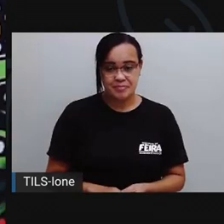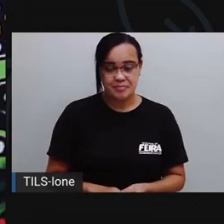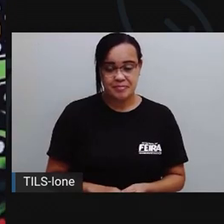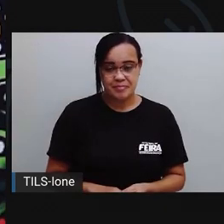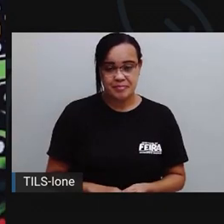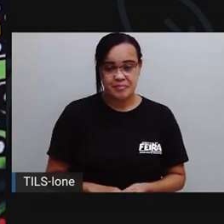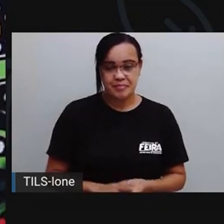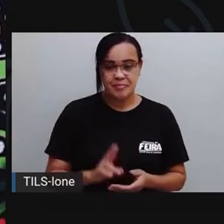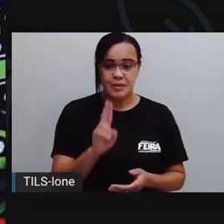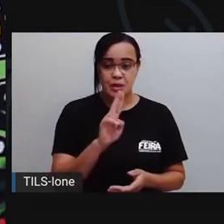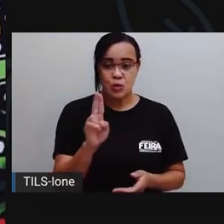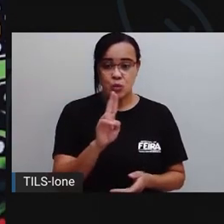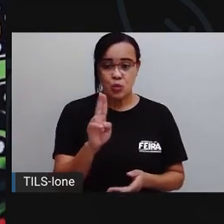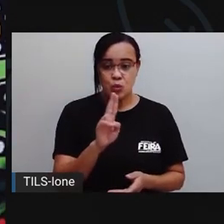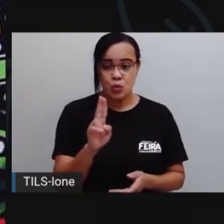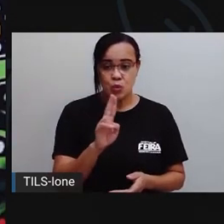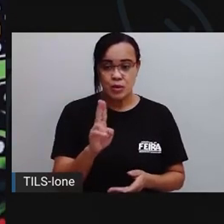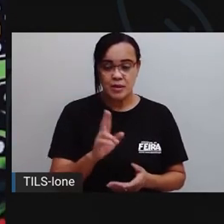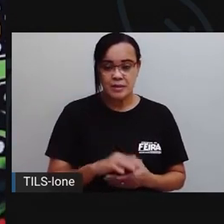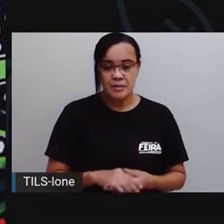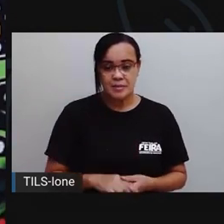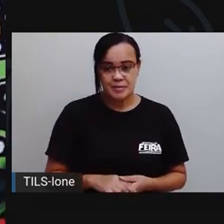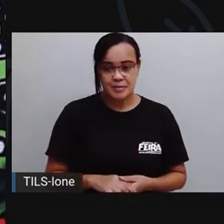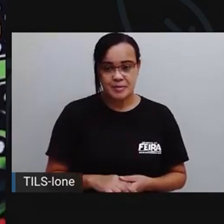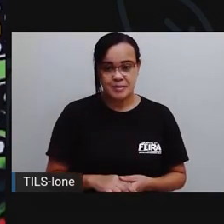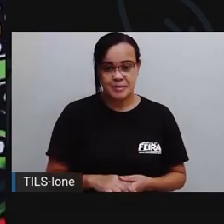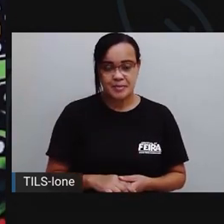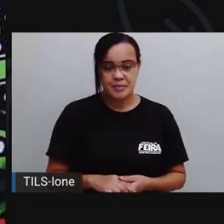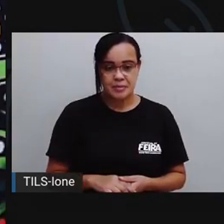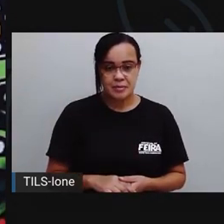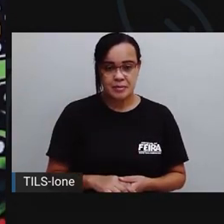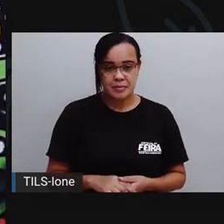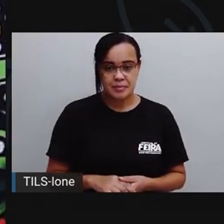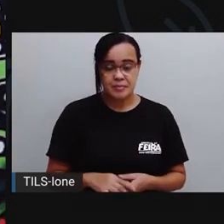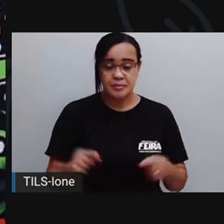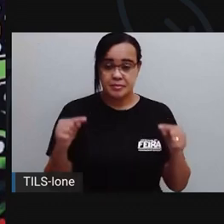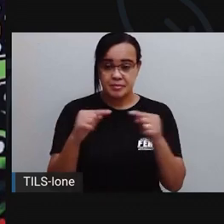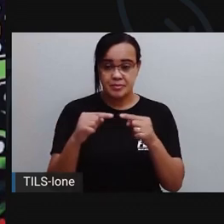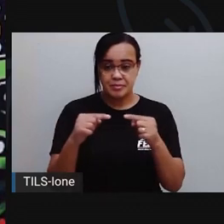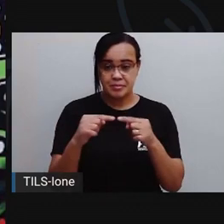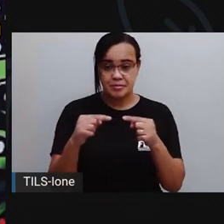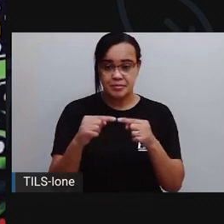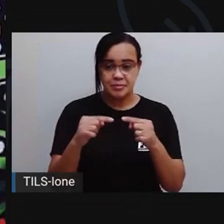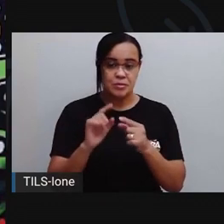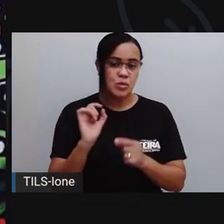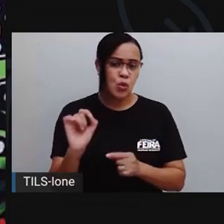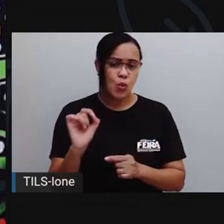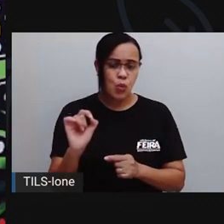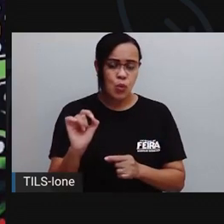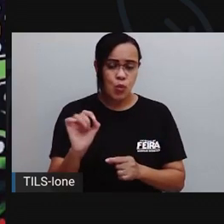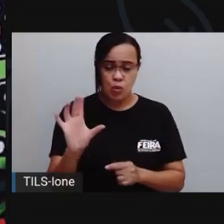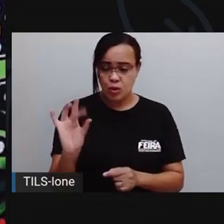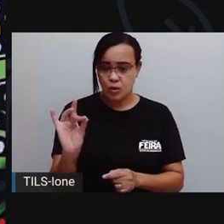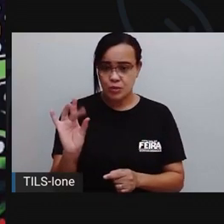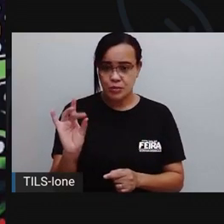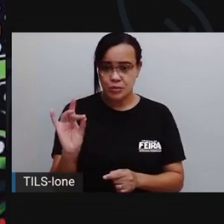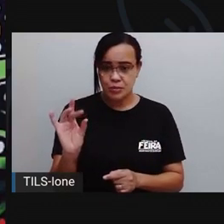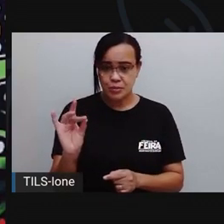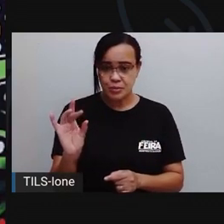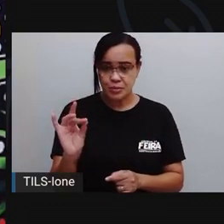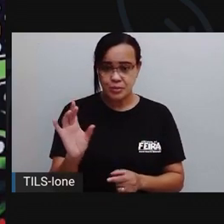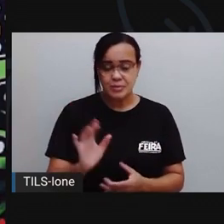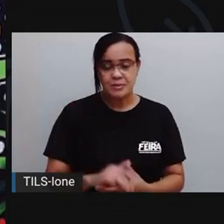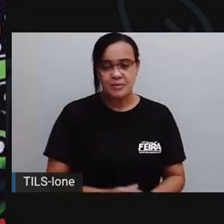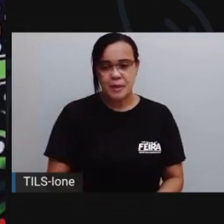aqui, que para a indicação que ela foi feita. Olha só, ela foi feita para